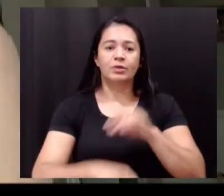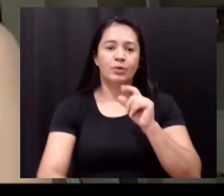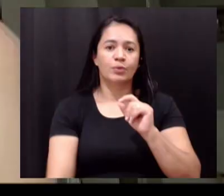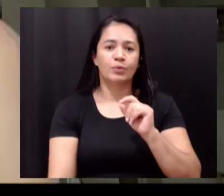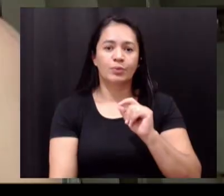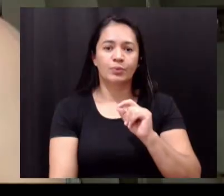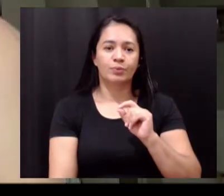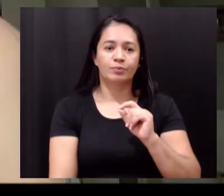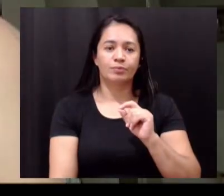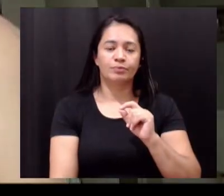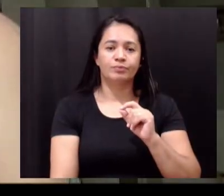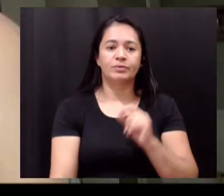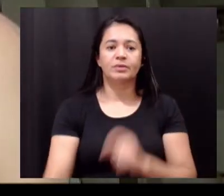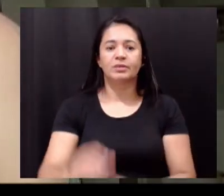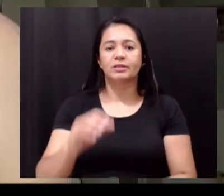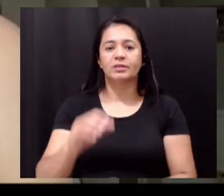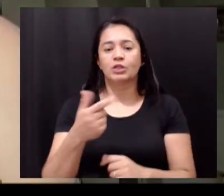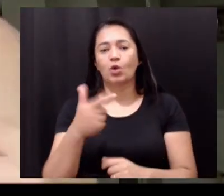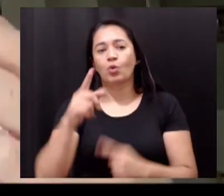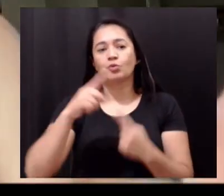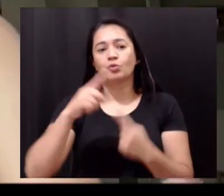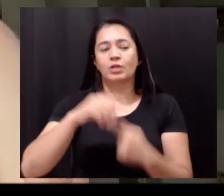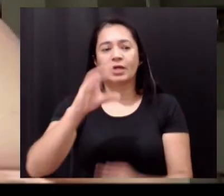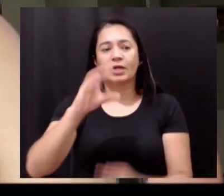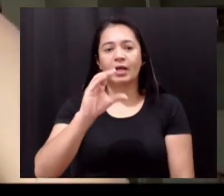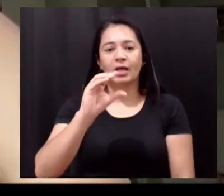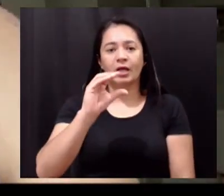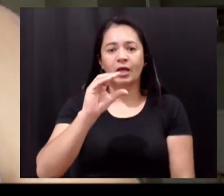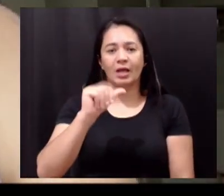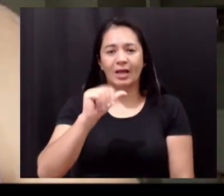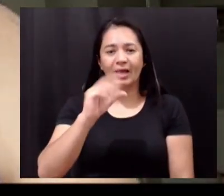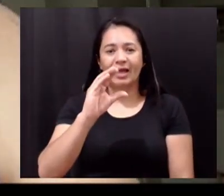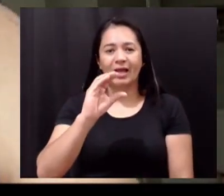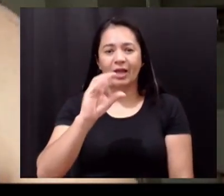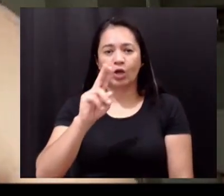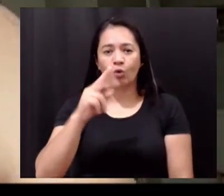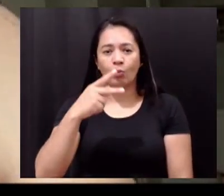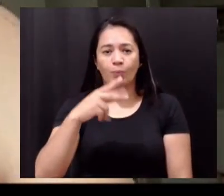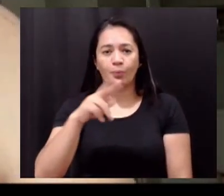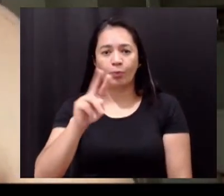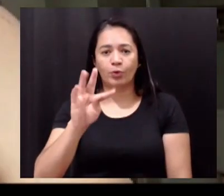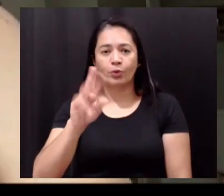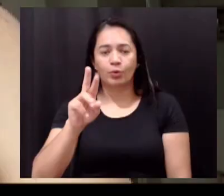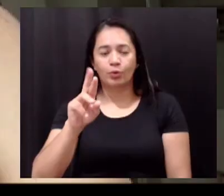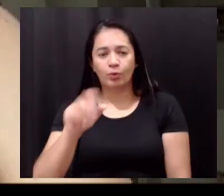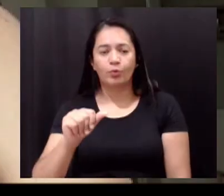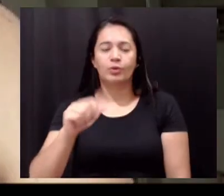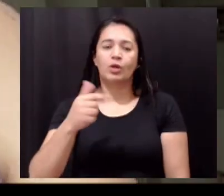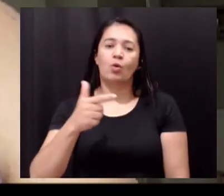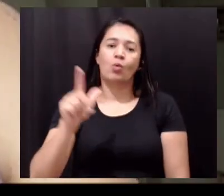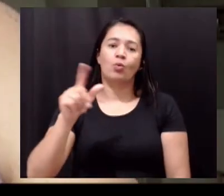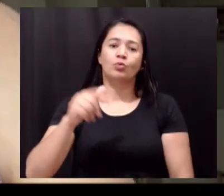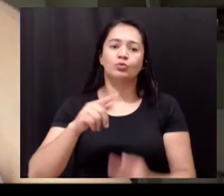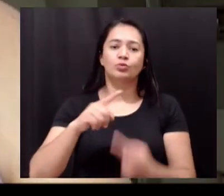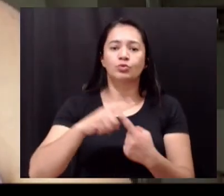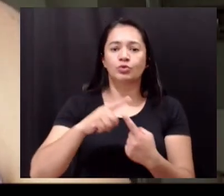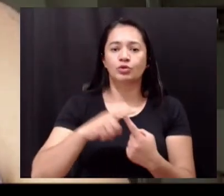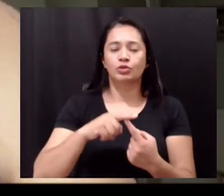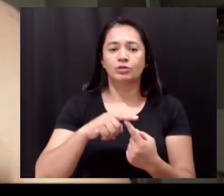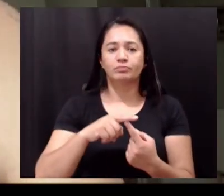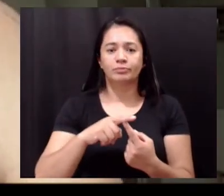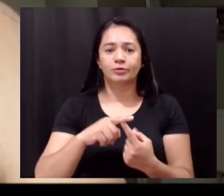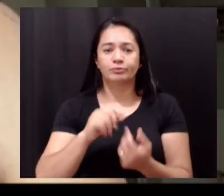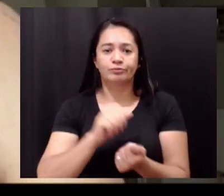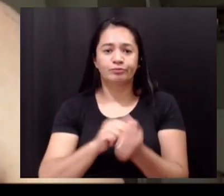acupuntura, se a paciente tem dor, ou algum outro tipo de reabilitação funcional. Lembrando